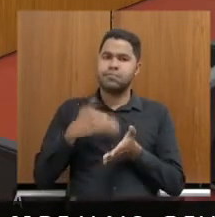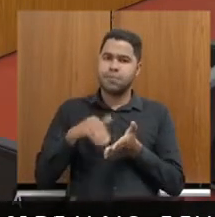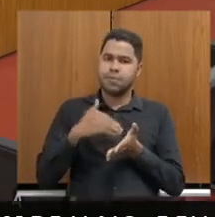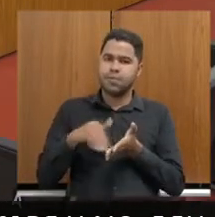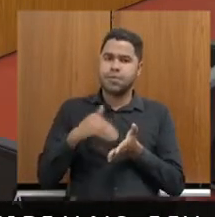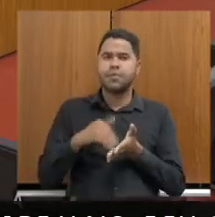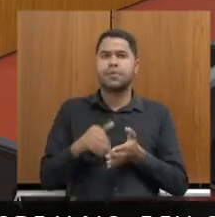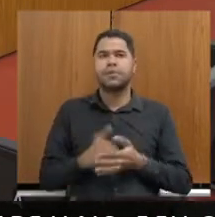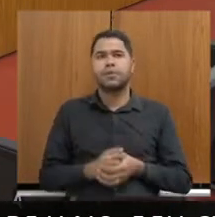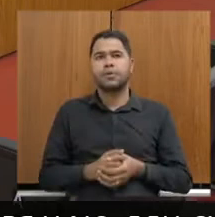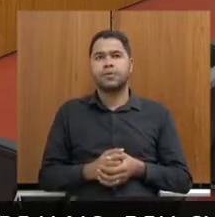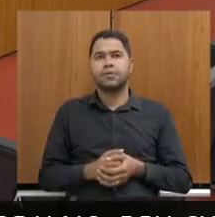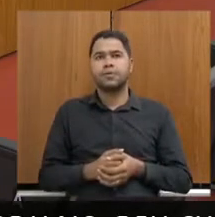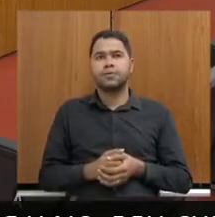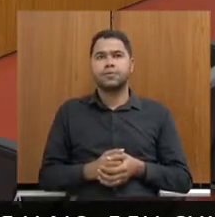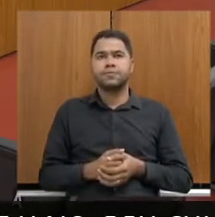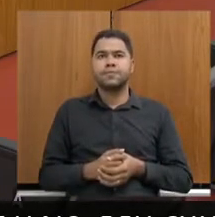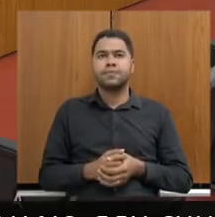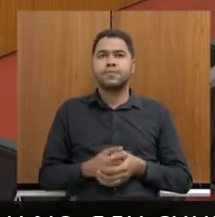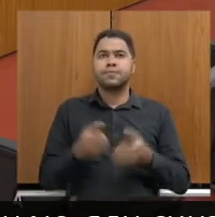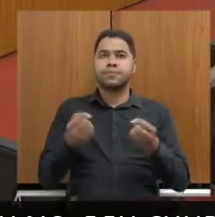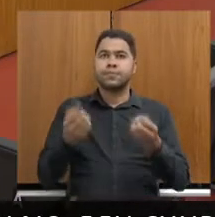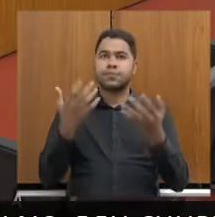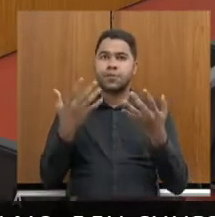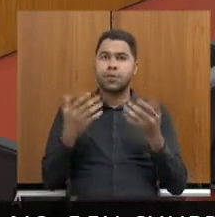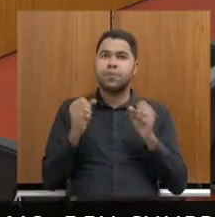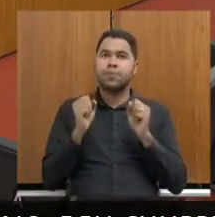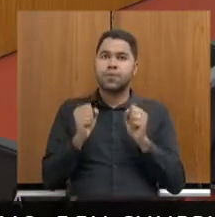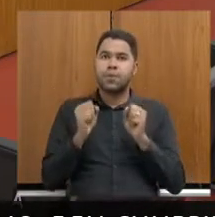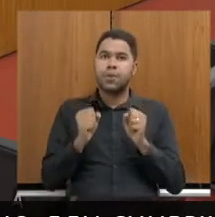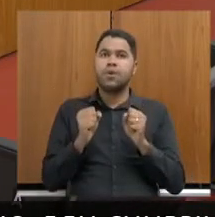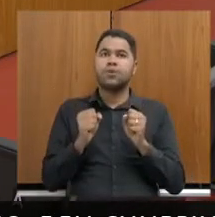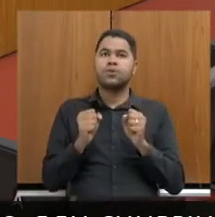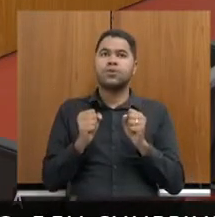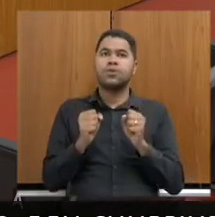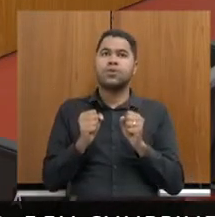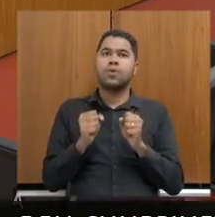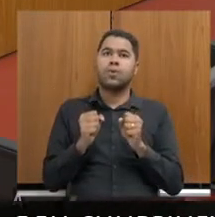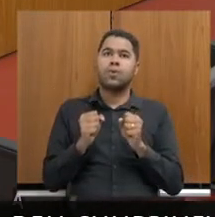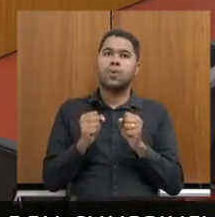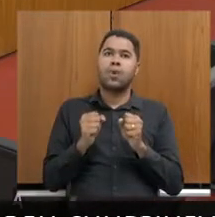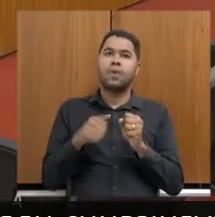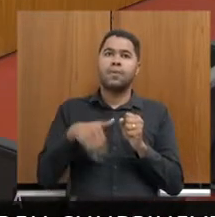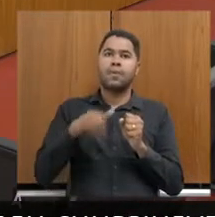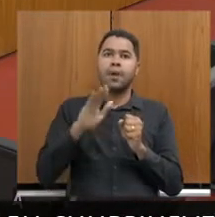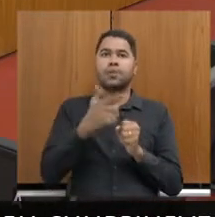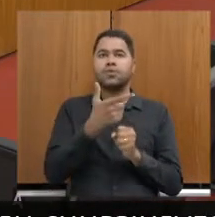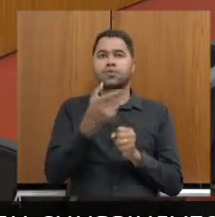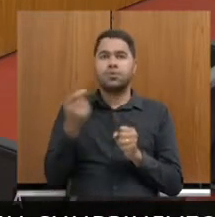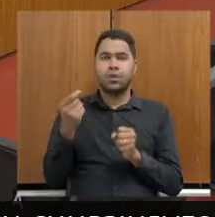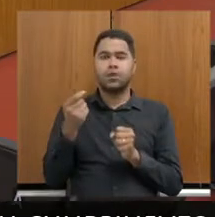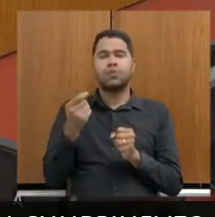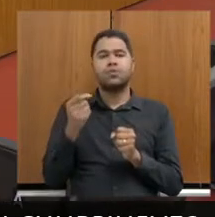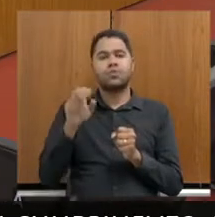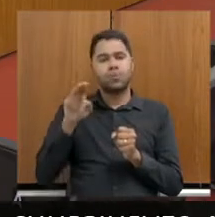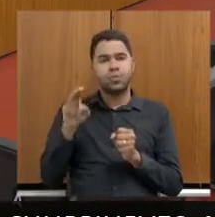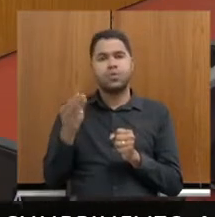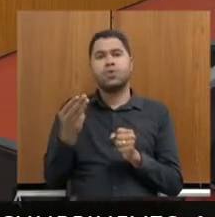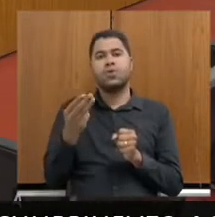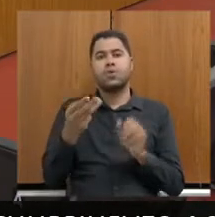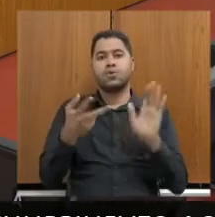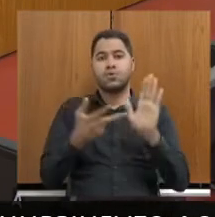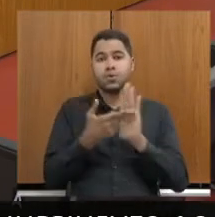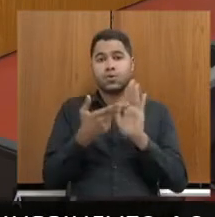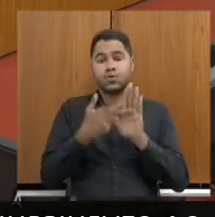secretaria é tão do que você falou Pode deixar que o Opera mais é um grande programa mais de 200 milhões de resto seletiva